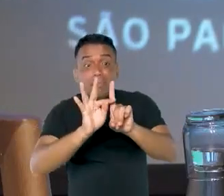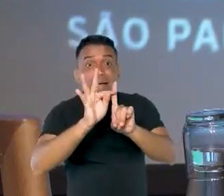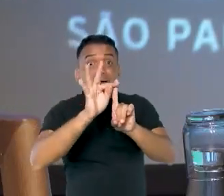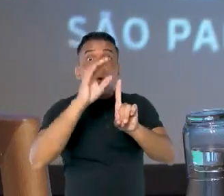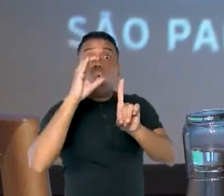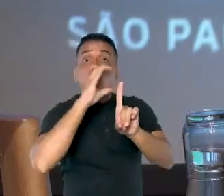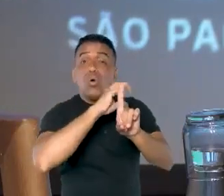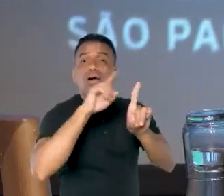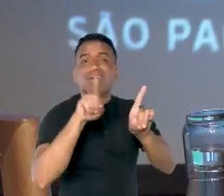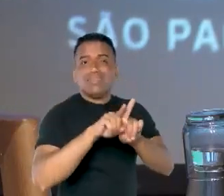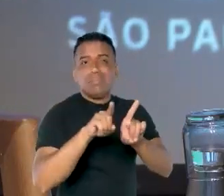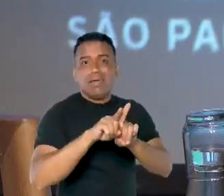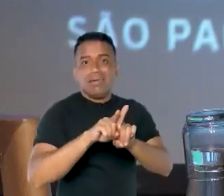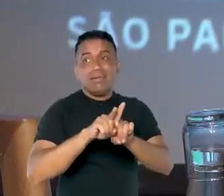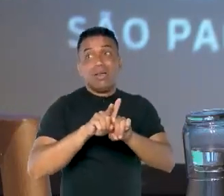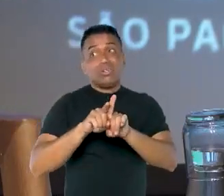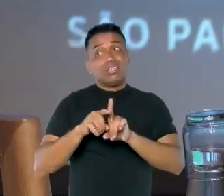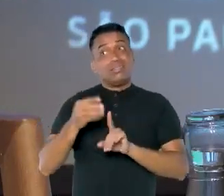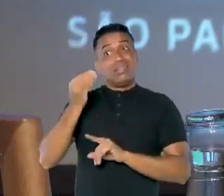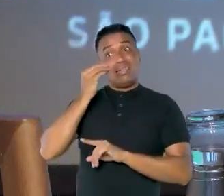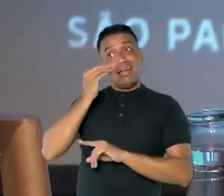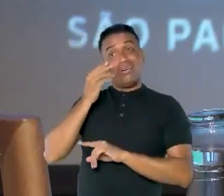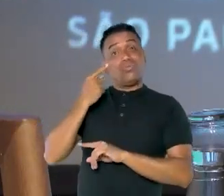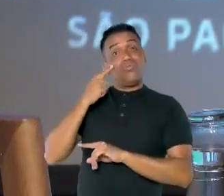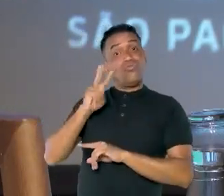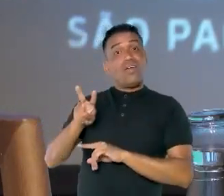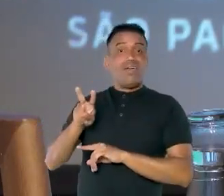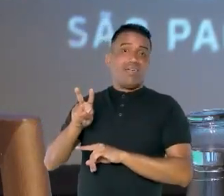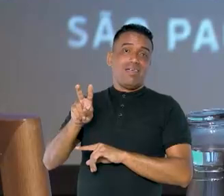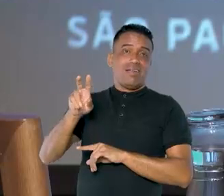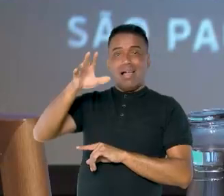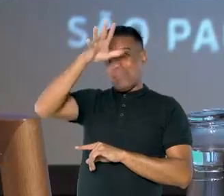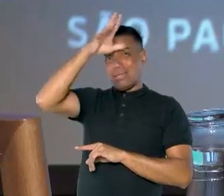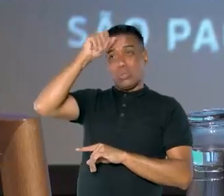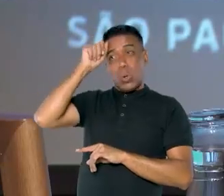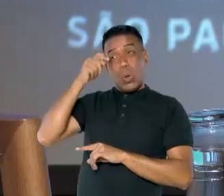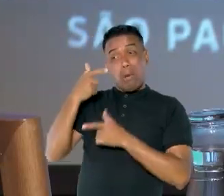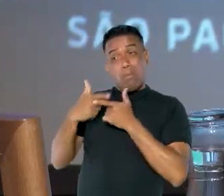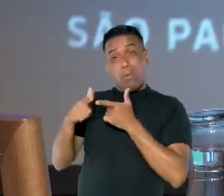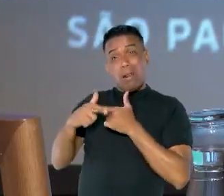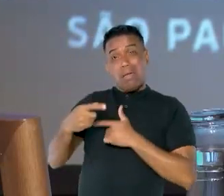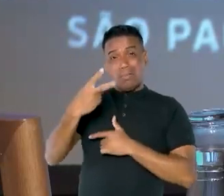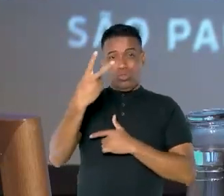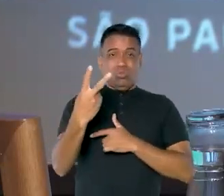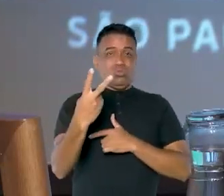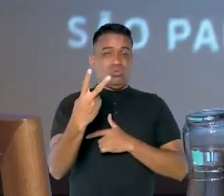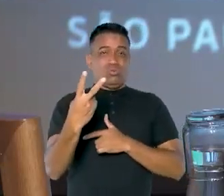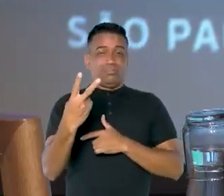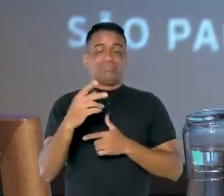na Amazônia. E olha que eu te falei de 2 problemas da Amazônia. Eu te falei do